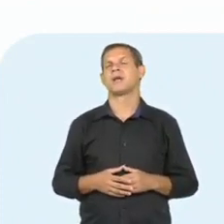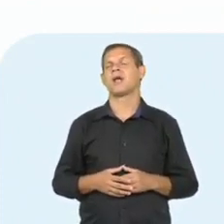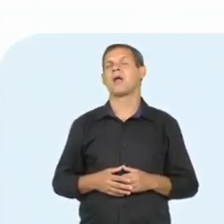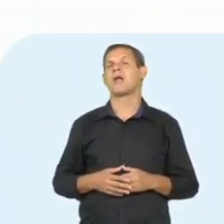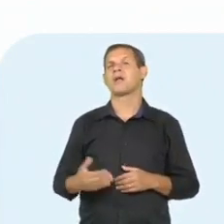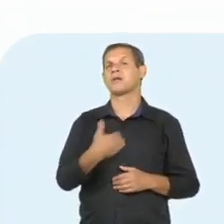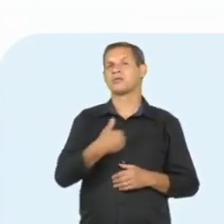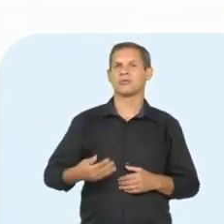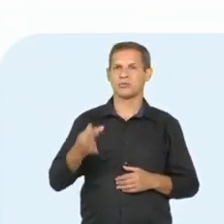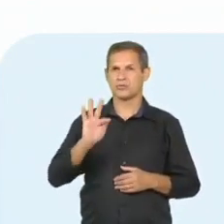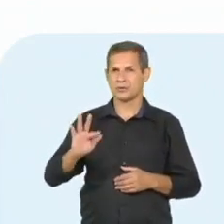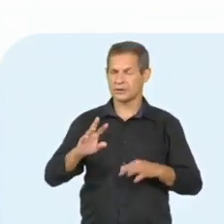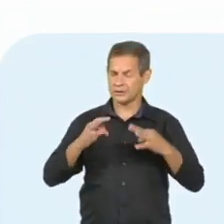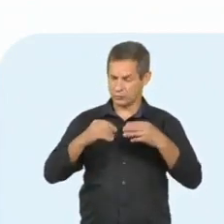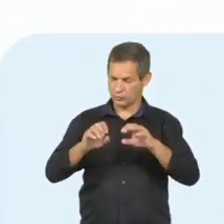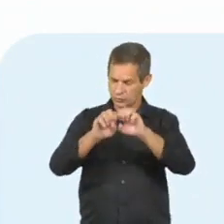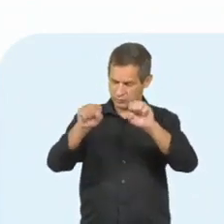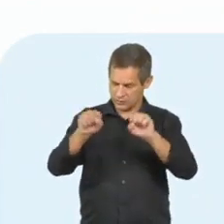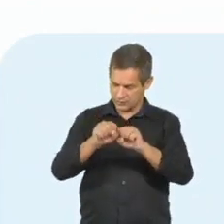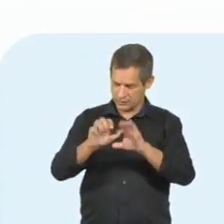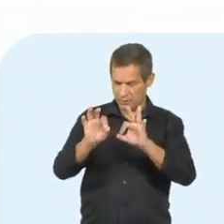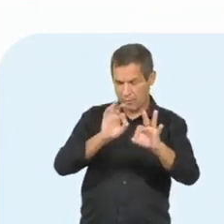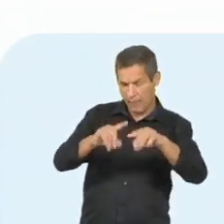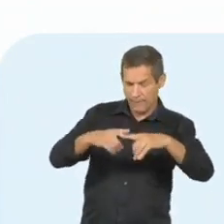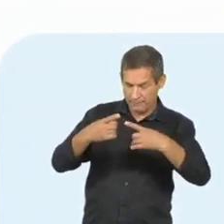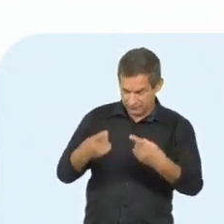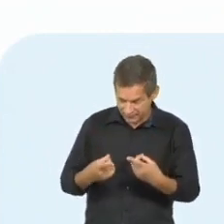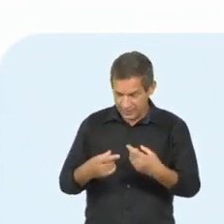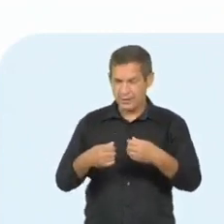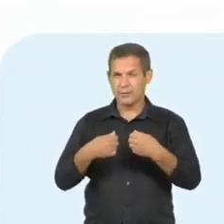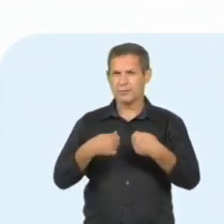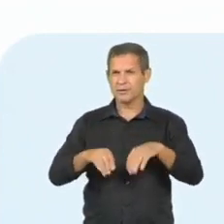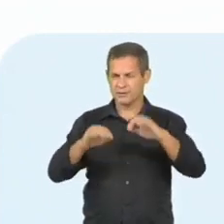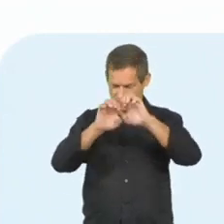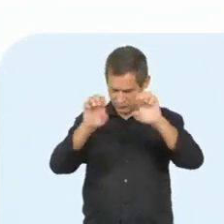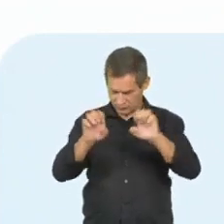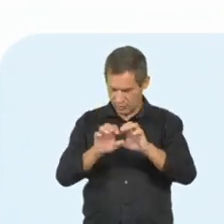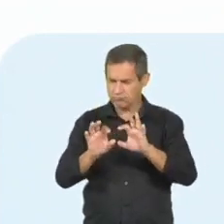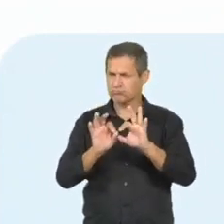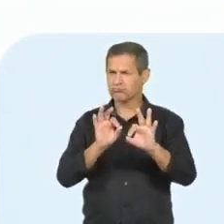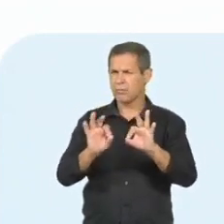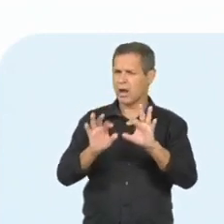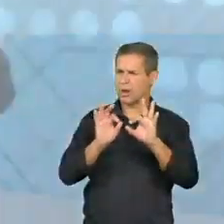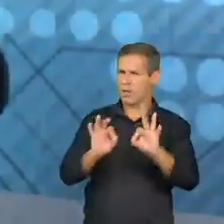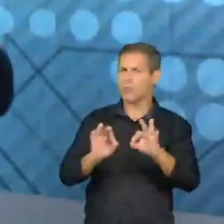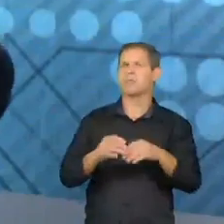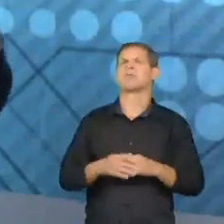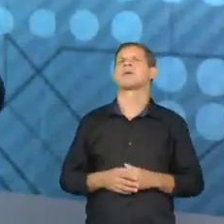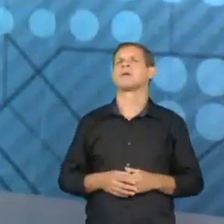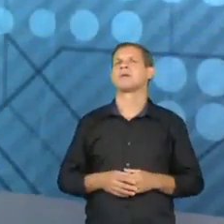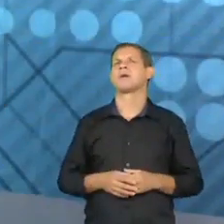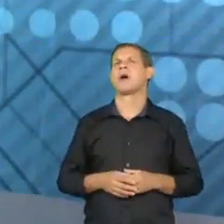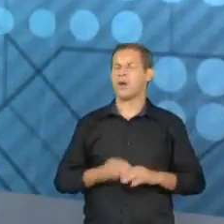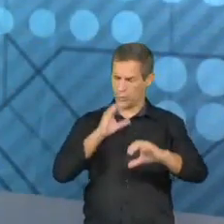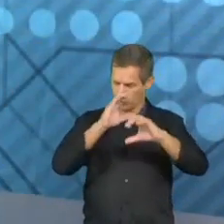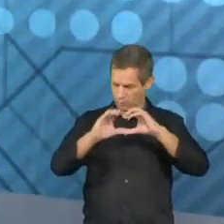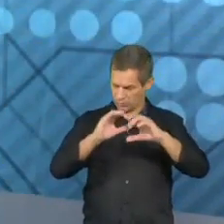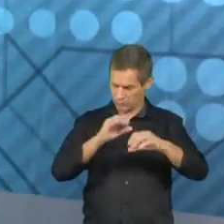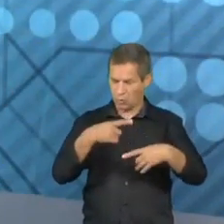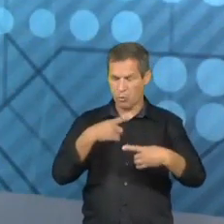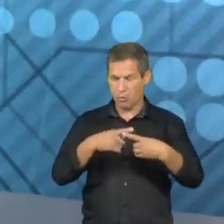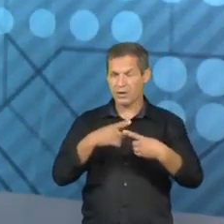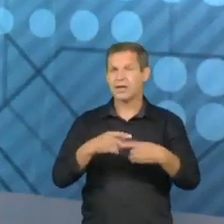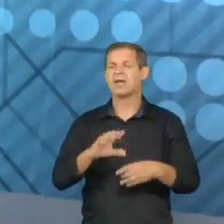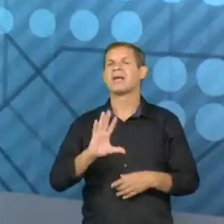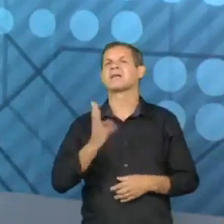nós temos toda uma organização e ela precisa ser muito bem, né, colocada em comunicação justamente para